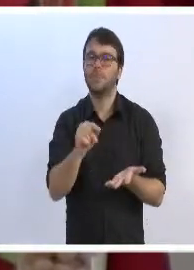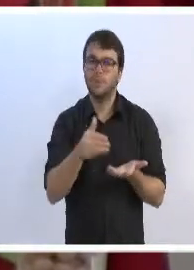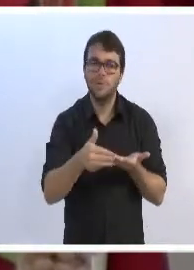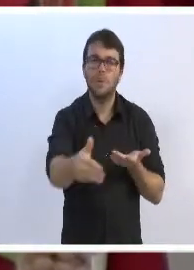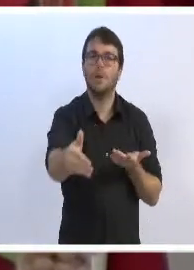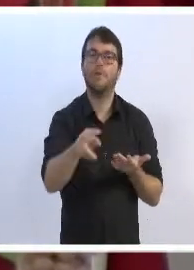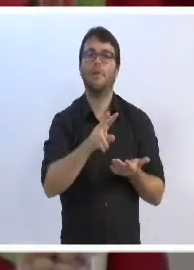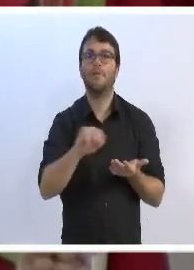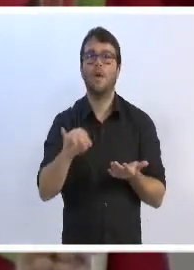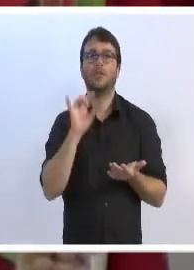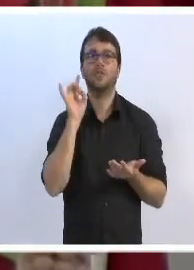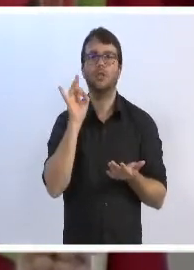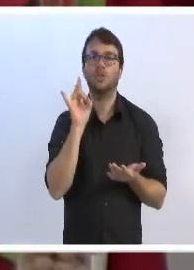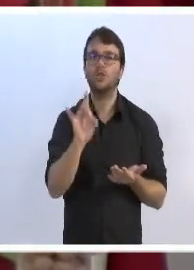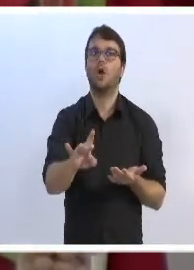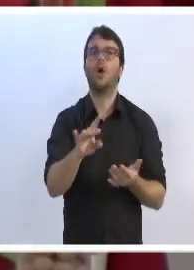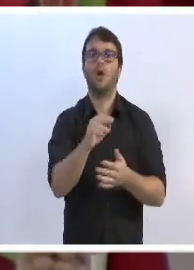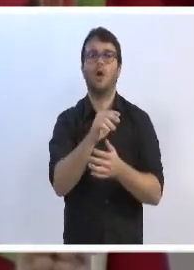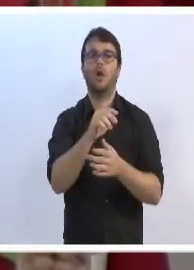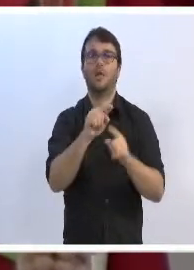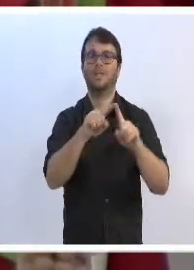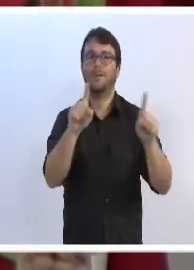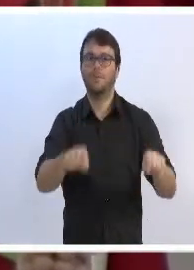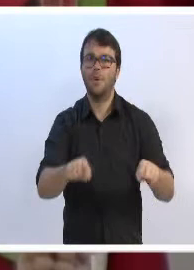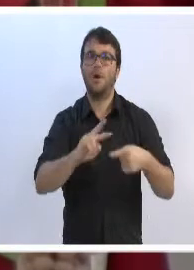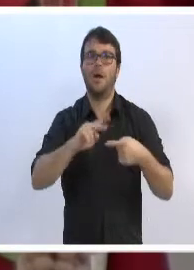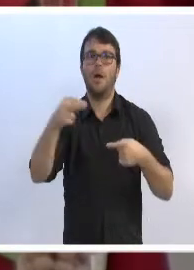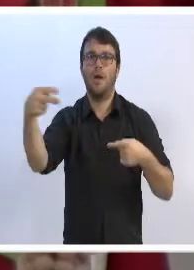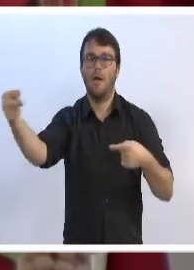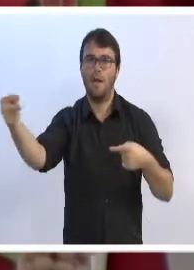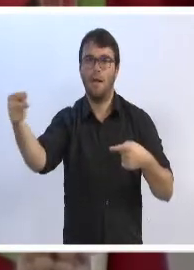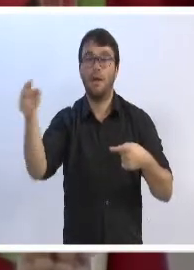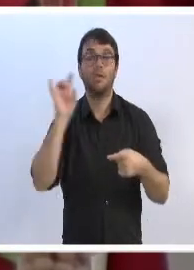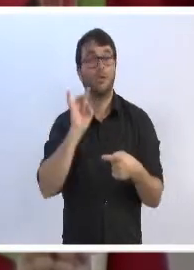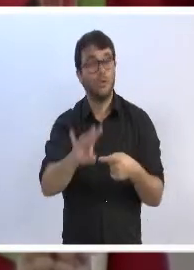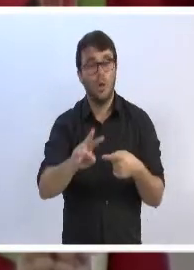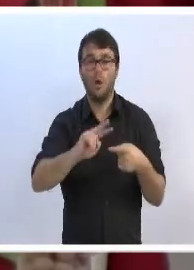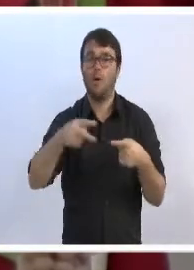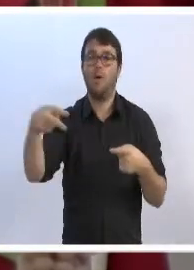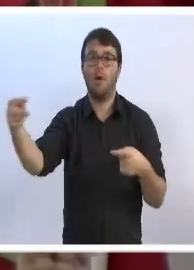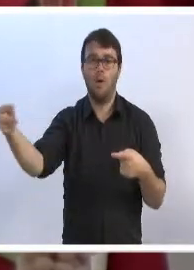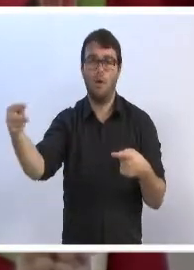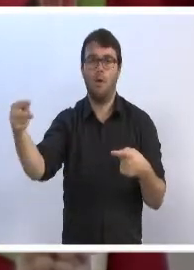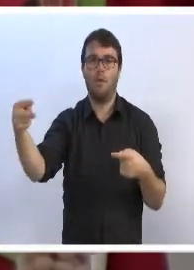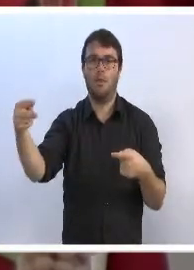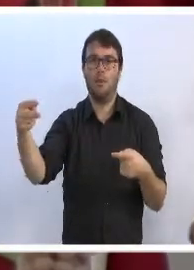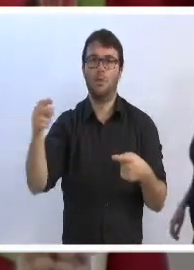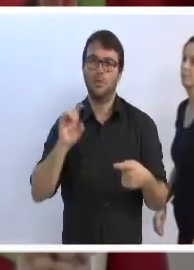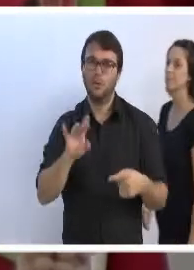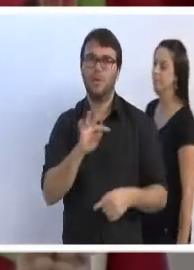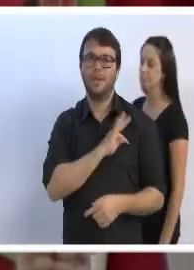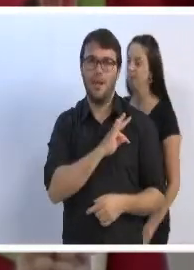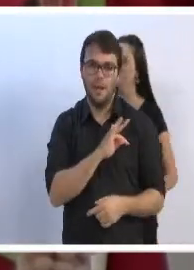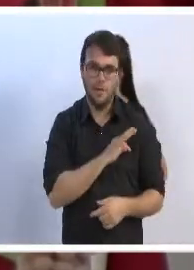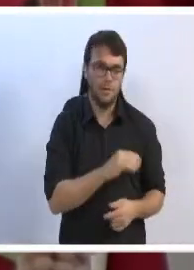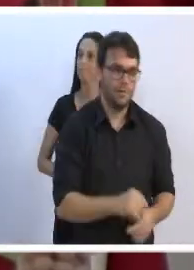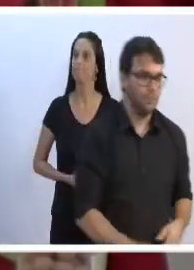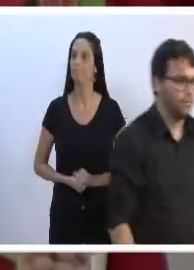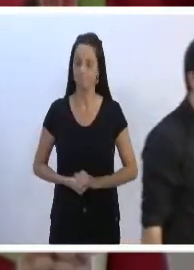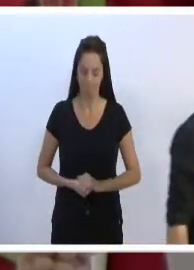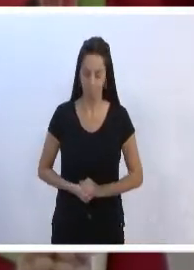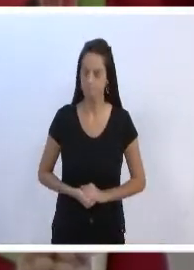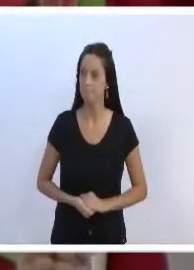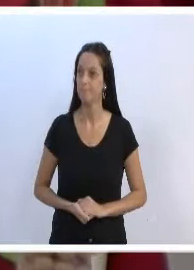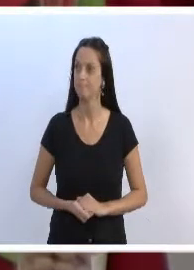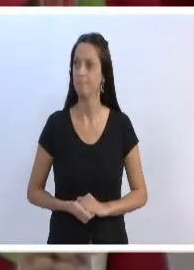frente somente servidores de carreira nós somente queremos servidores técnicos ocupando os